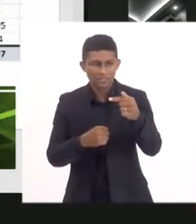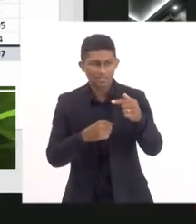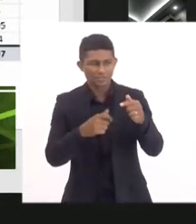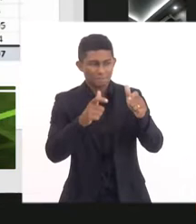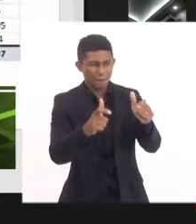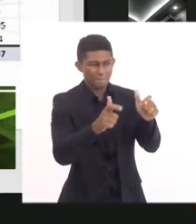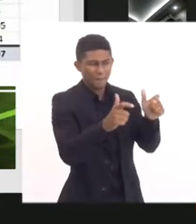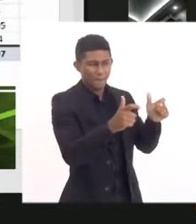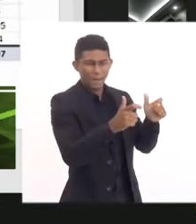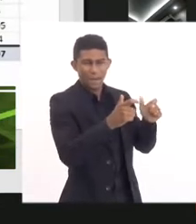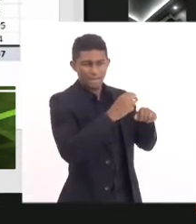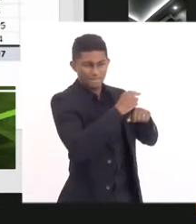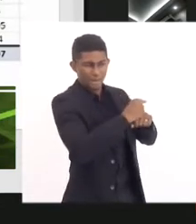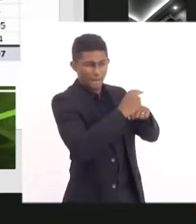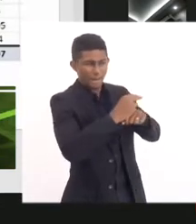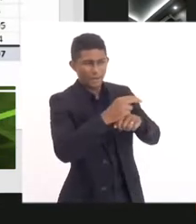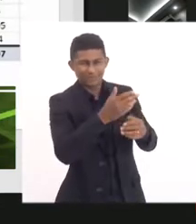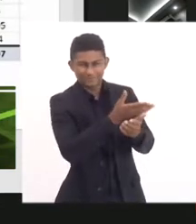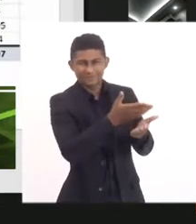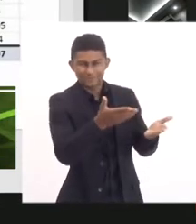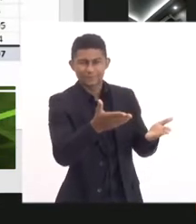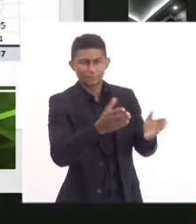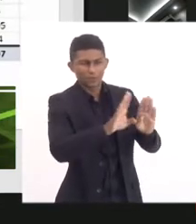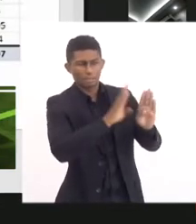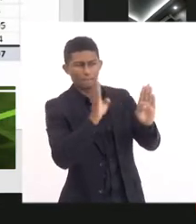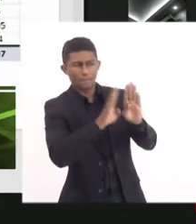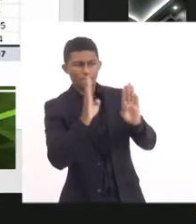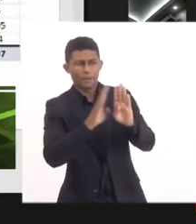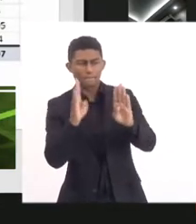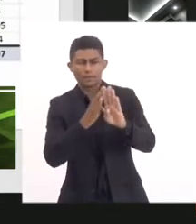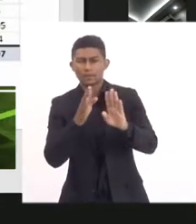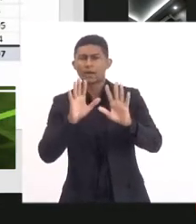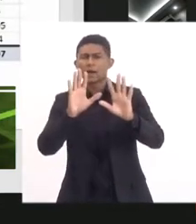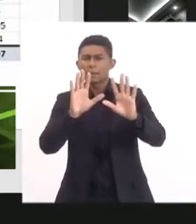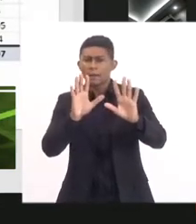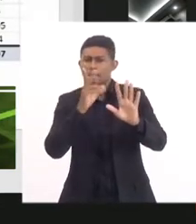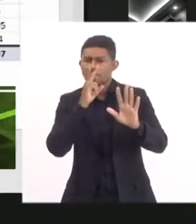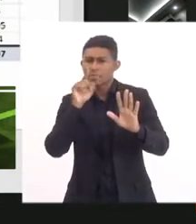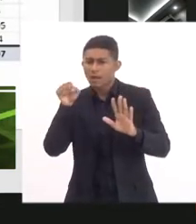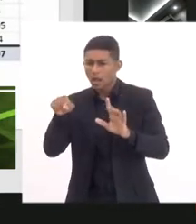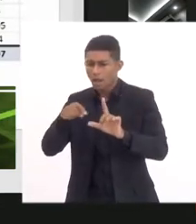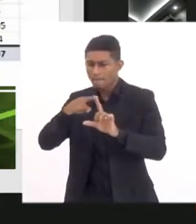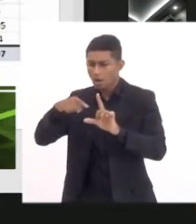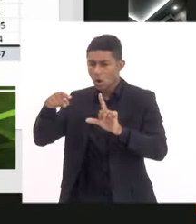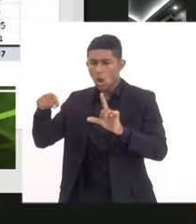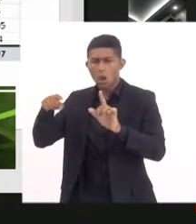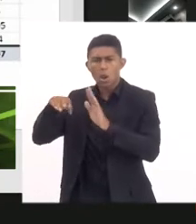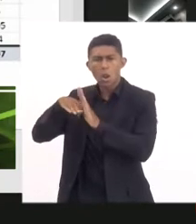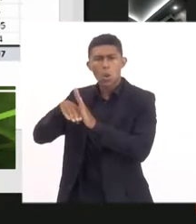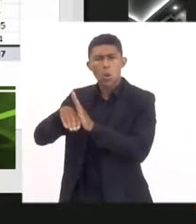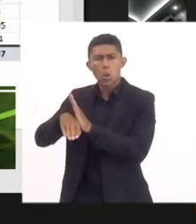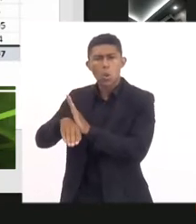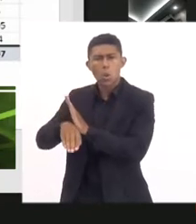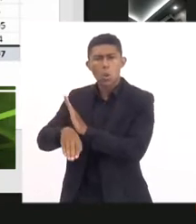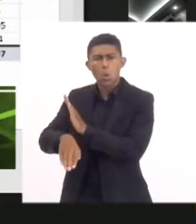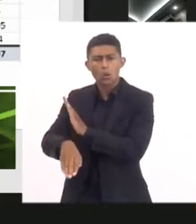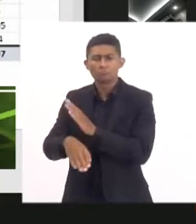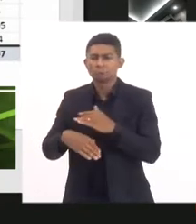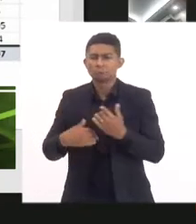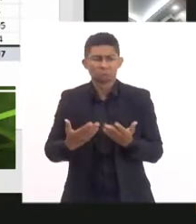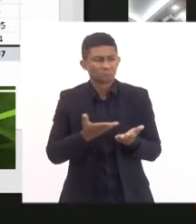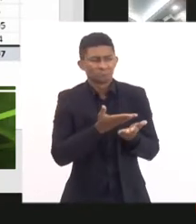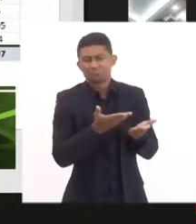momento em que a gente vê uma queda, no momento em que a gente abriu os leitos, a queda foi praticamente simultânea, a gente não teve